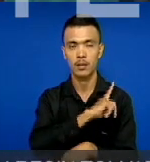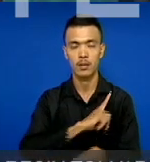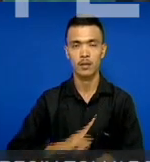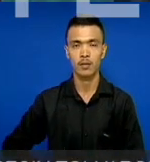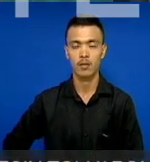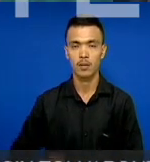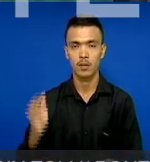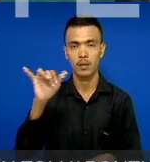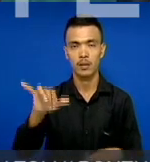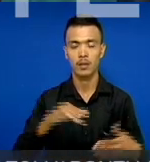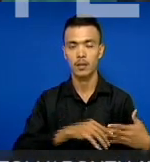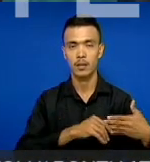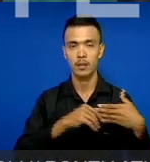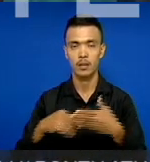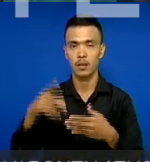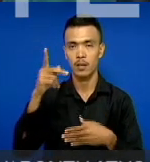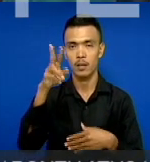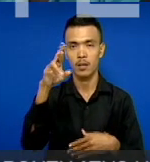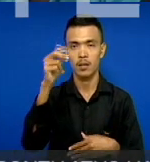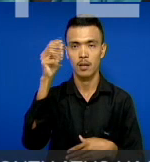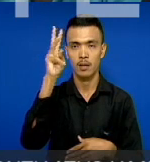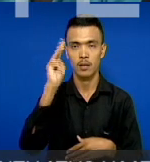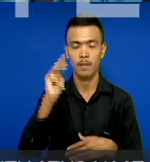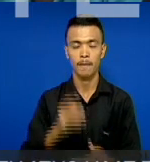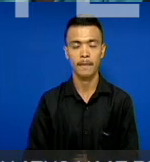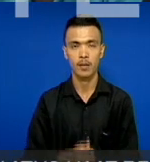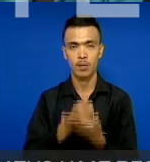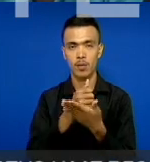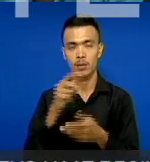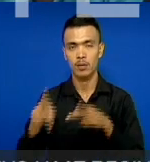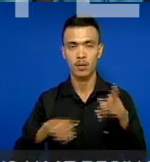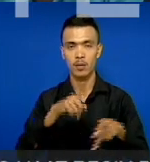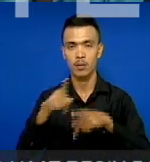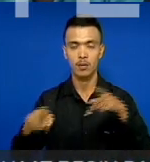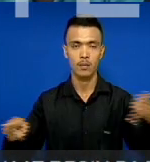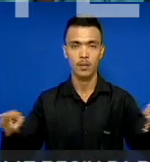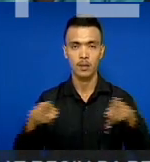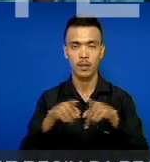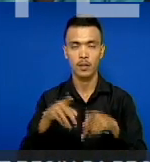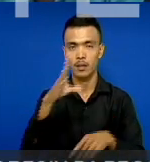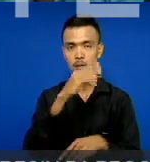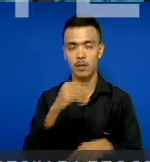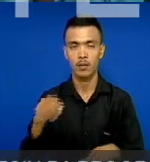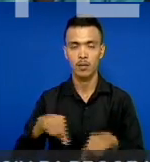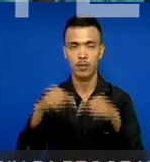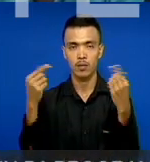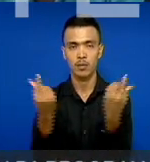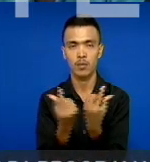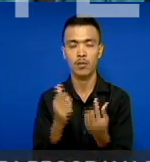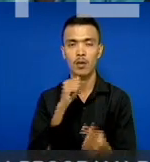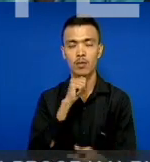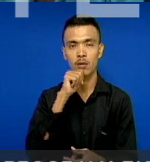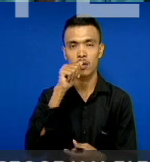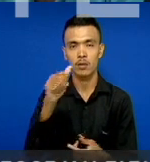lidera subcram e to atu ajuda tenha comunidades atu ajuda mos organizações artes marciais kata hakrim boa tira